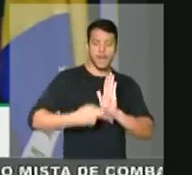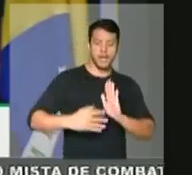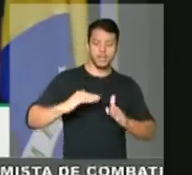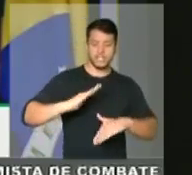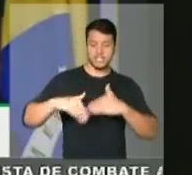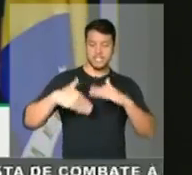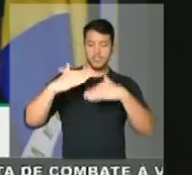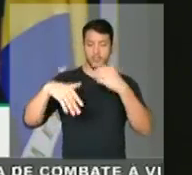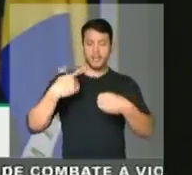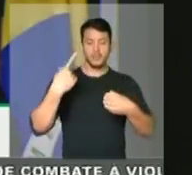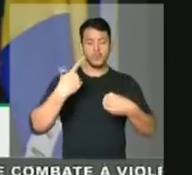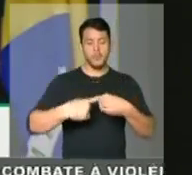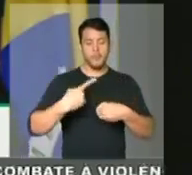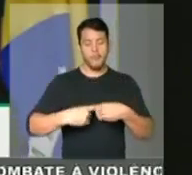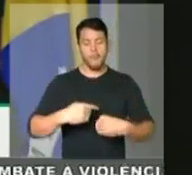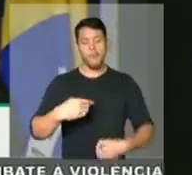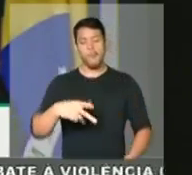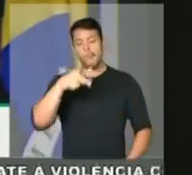desenvolvimento